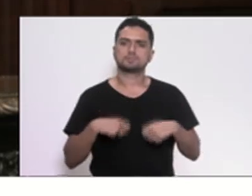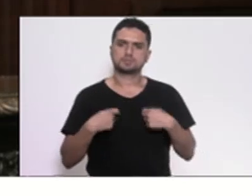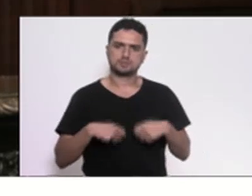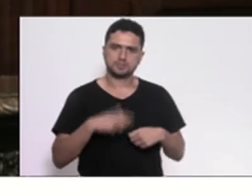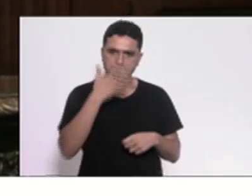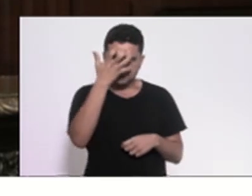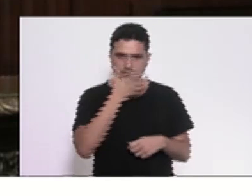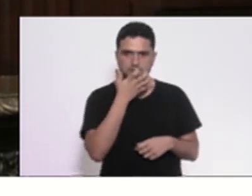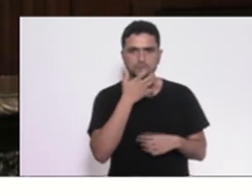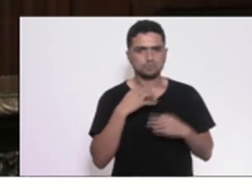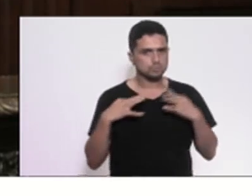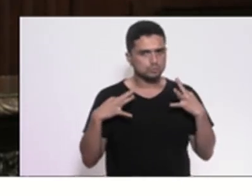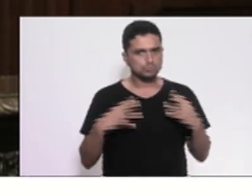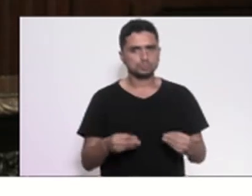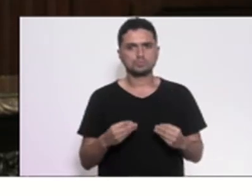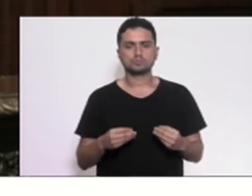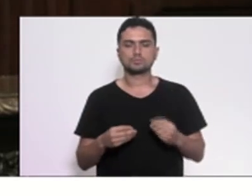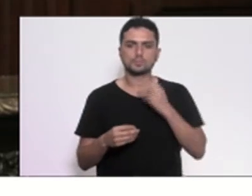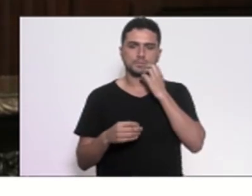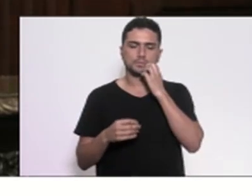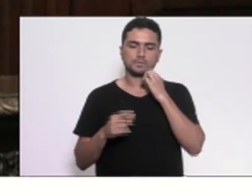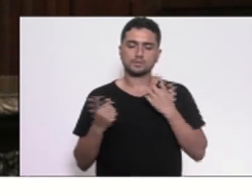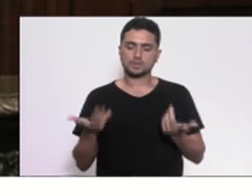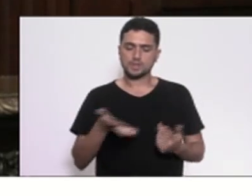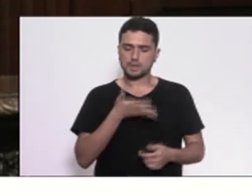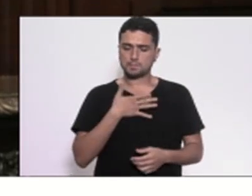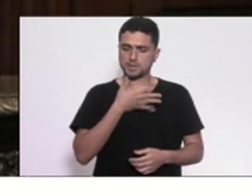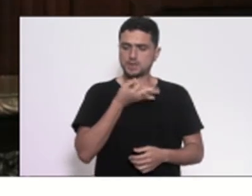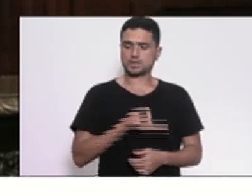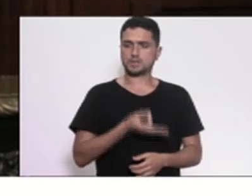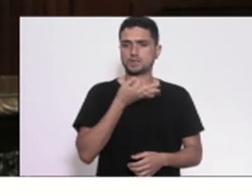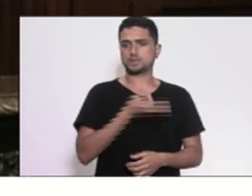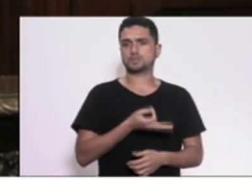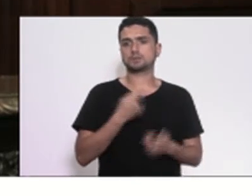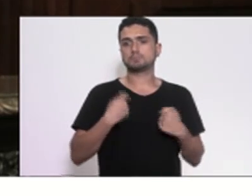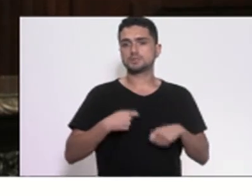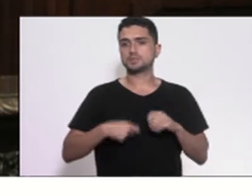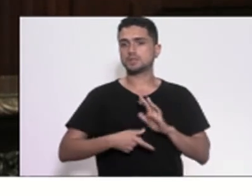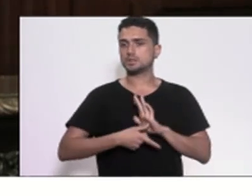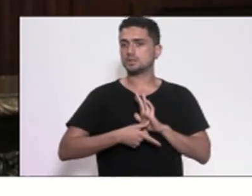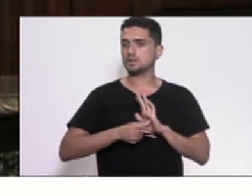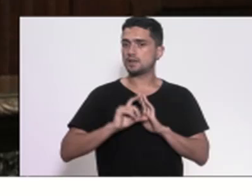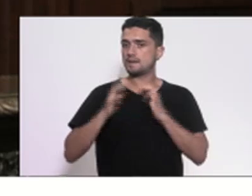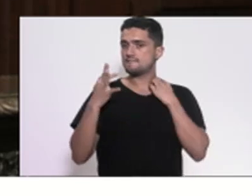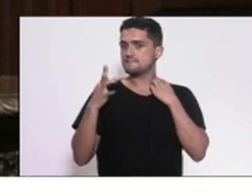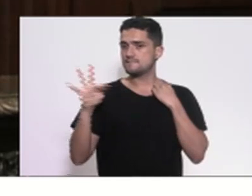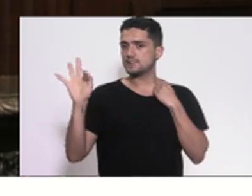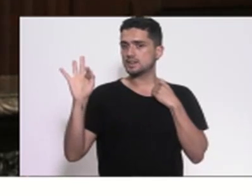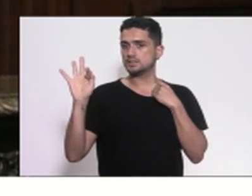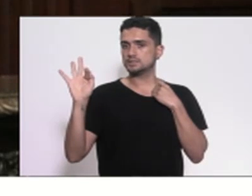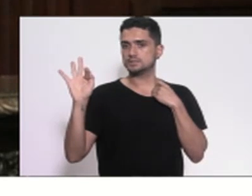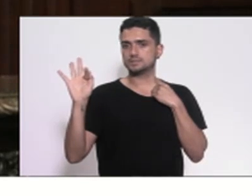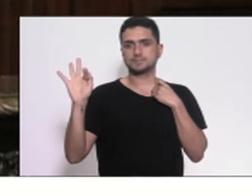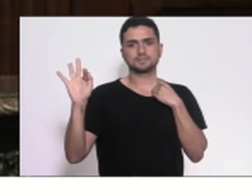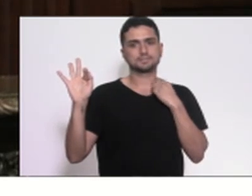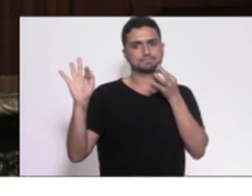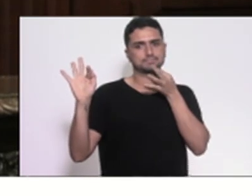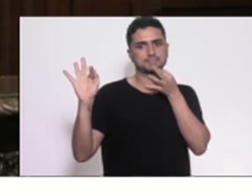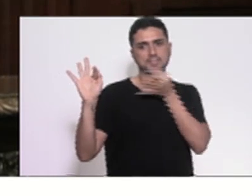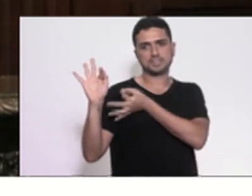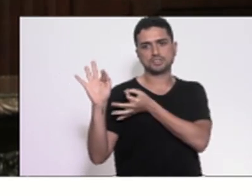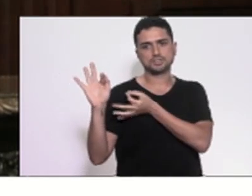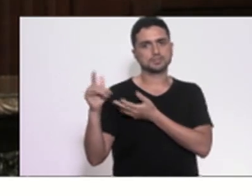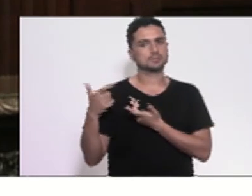tudo. E a grande crítica que tinha que ter feito à França, eu não vi ninguém fazer, deputado